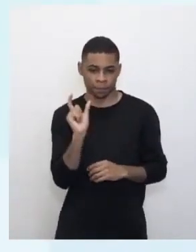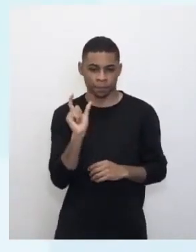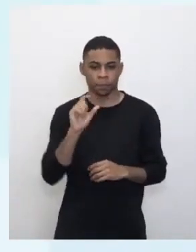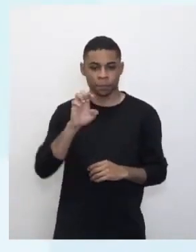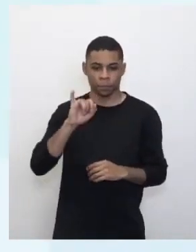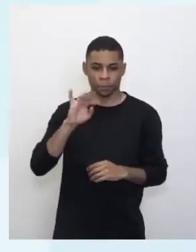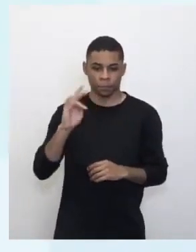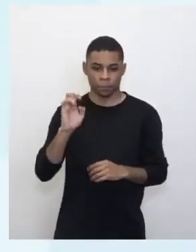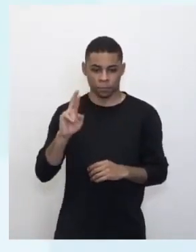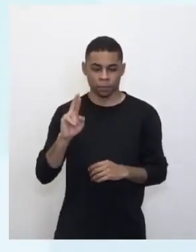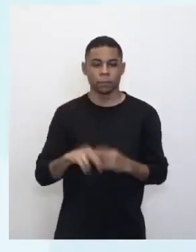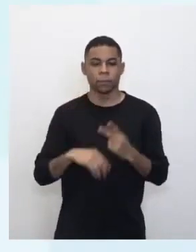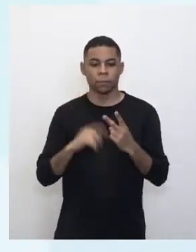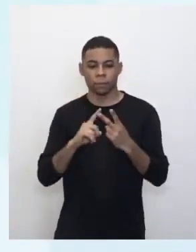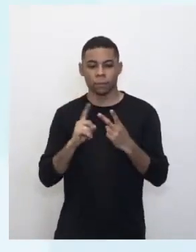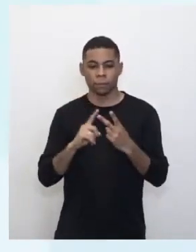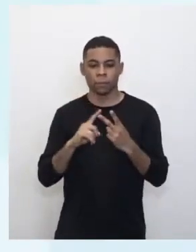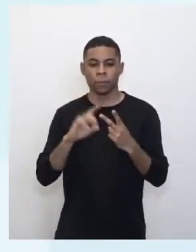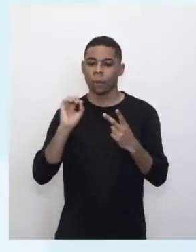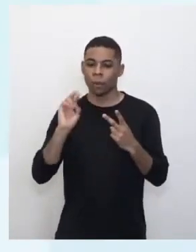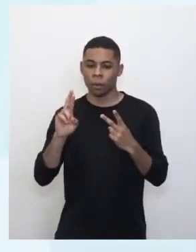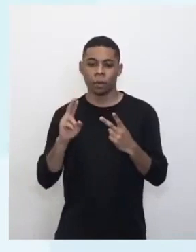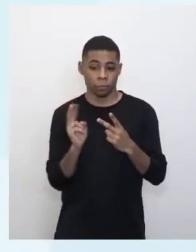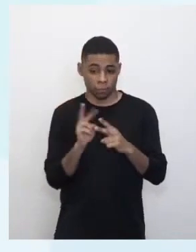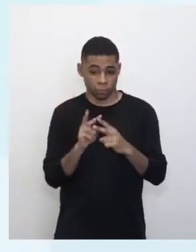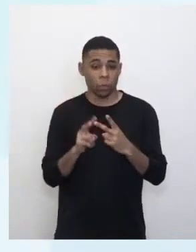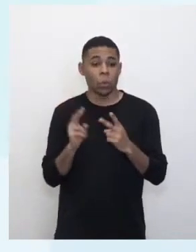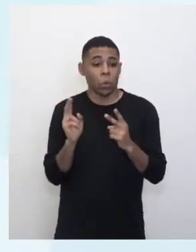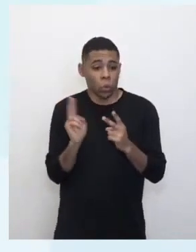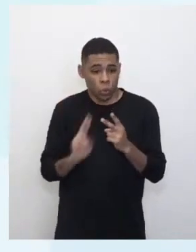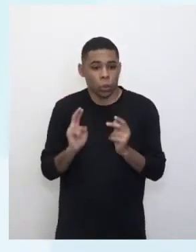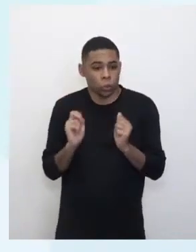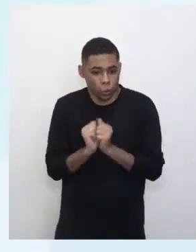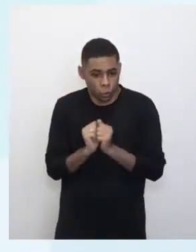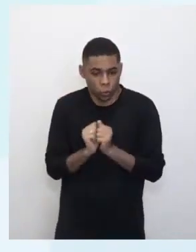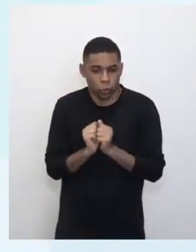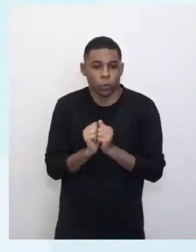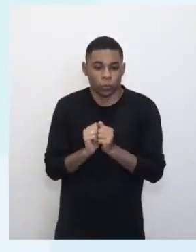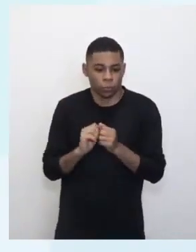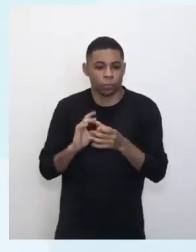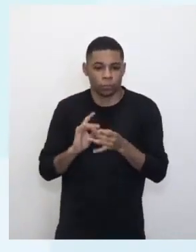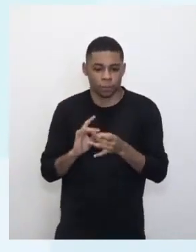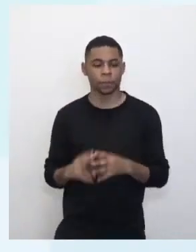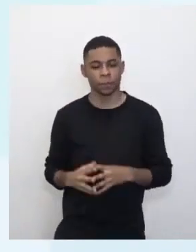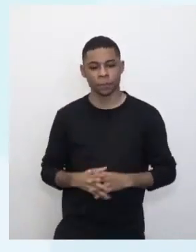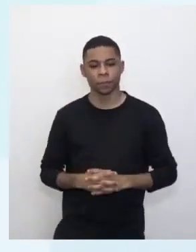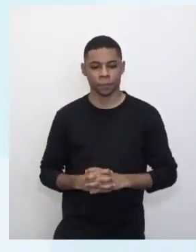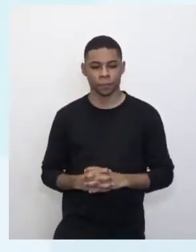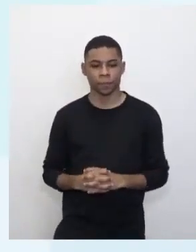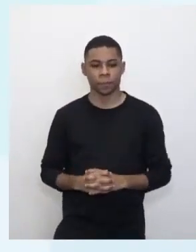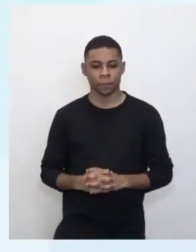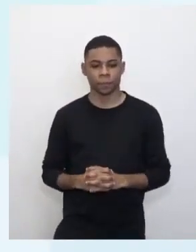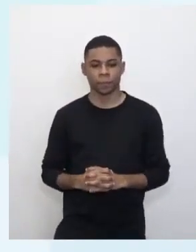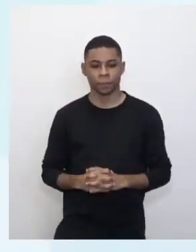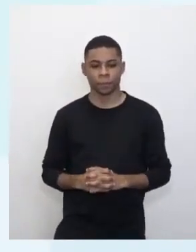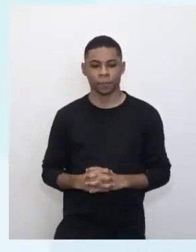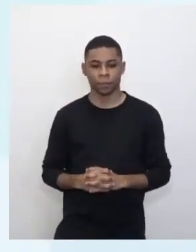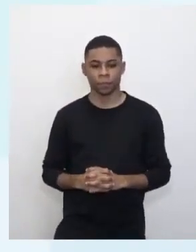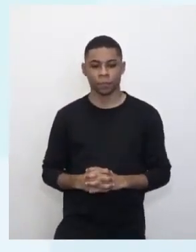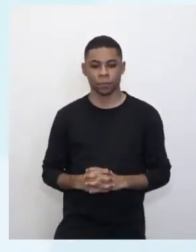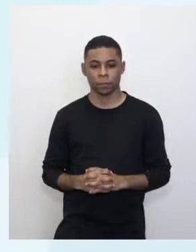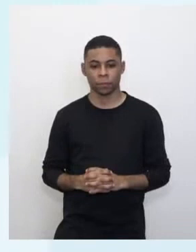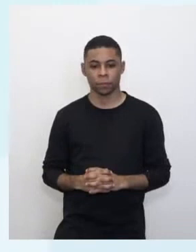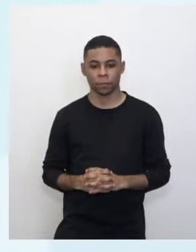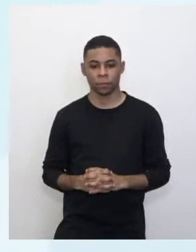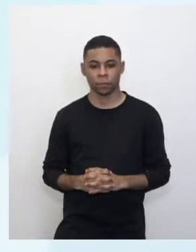word or are used together to offer a choice between two things. A palavra either e a palavra ou,